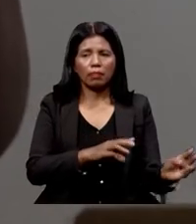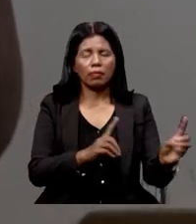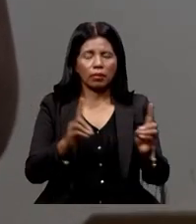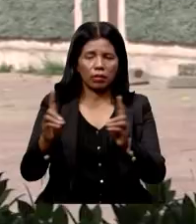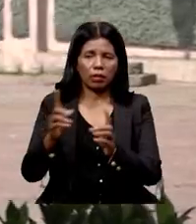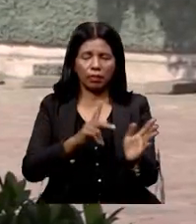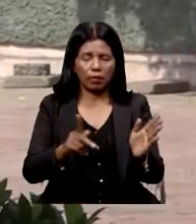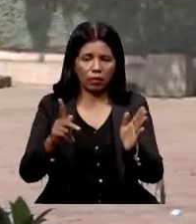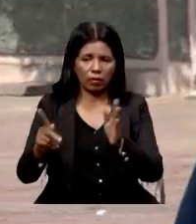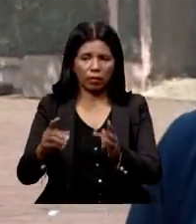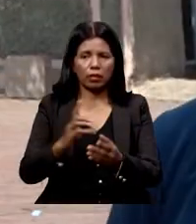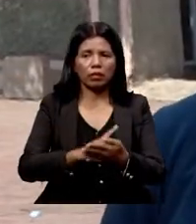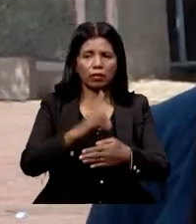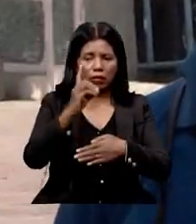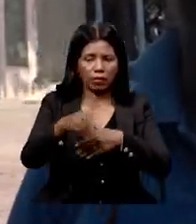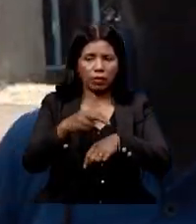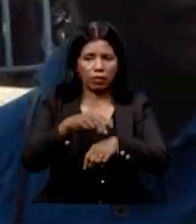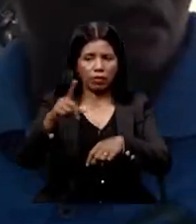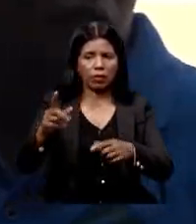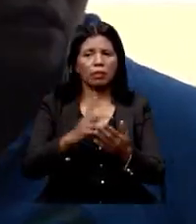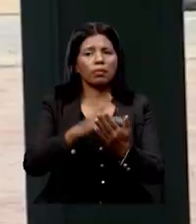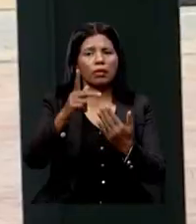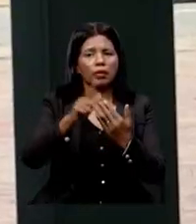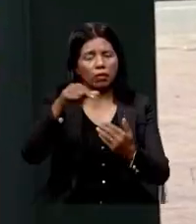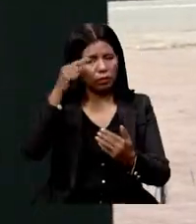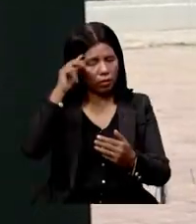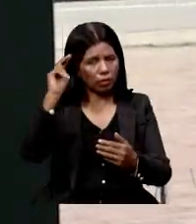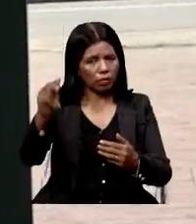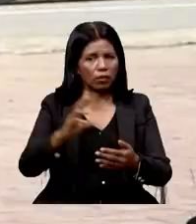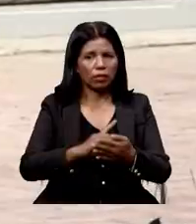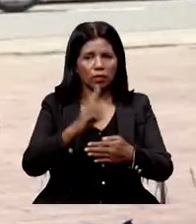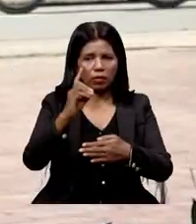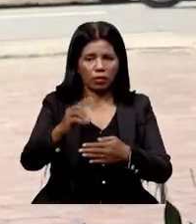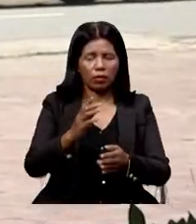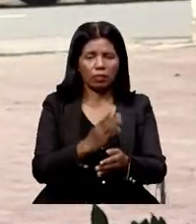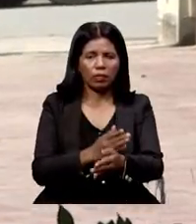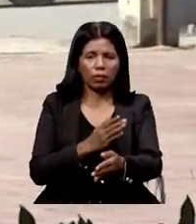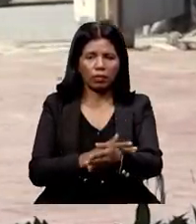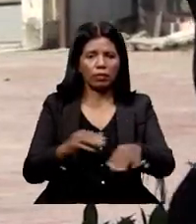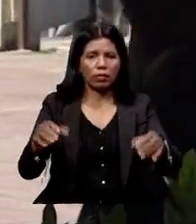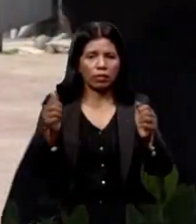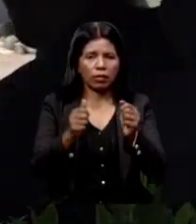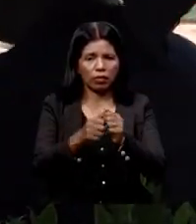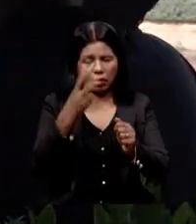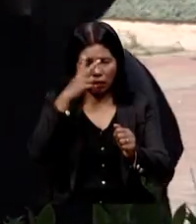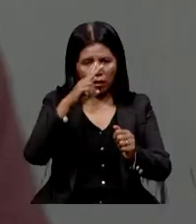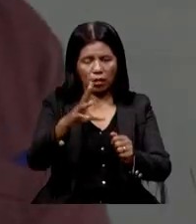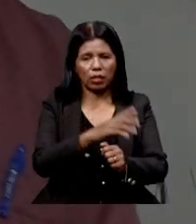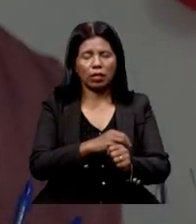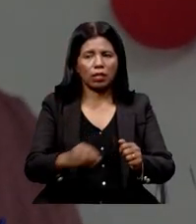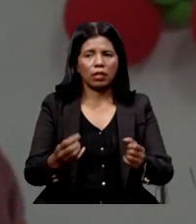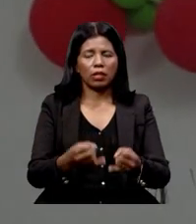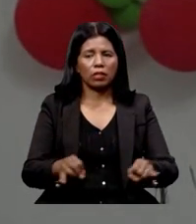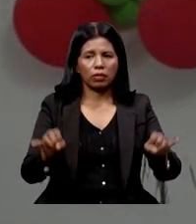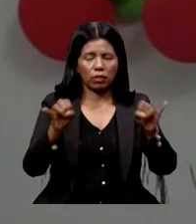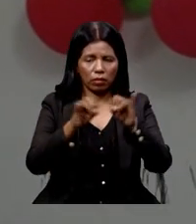Plano Estratégico de Desenvolvimento Nacional no Programa Governo Nien, onde desenvolve e promove a coordenação, ato reforça a capacidade de